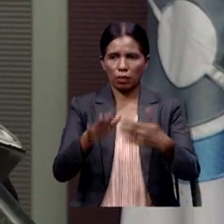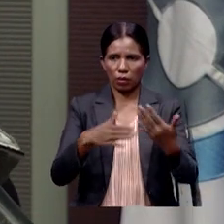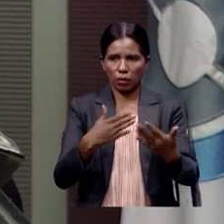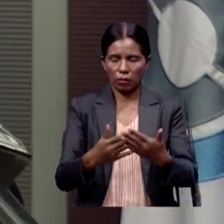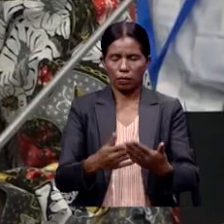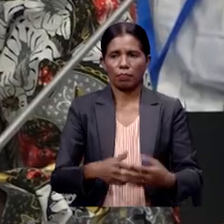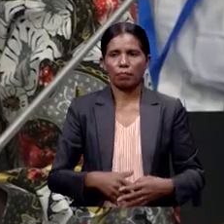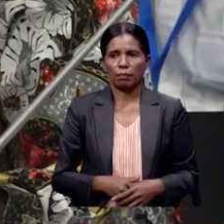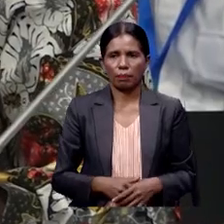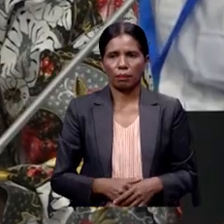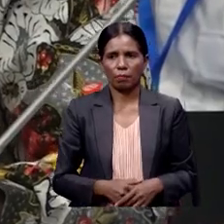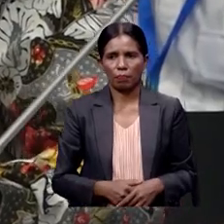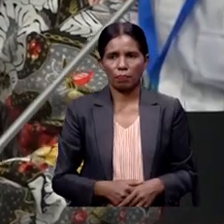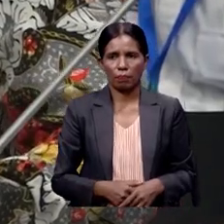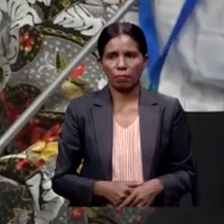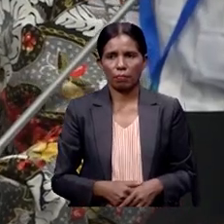empresas.